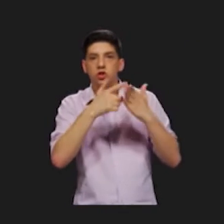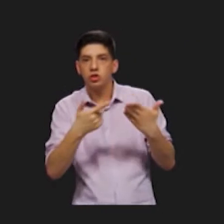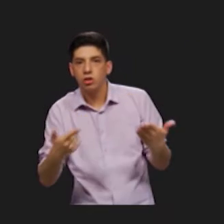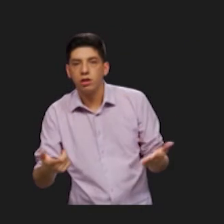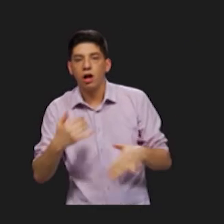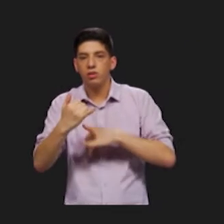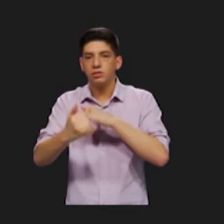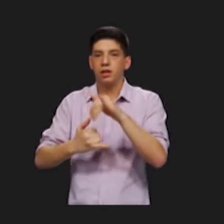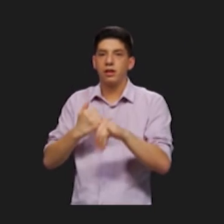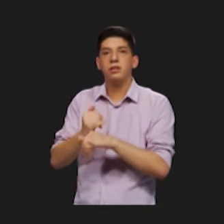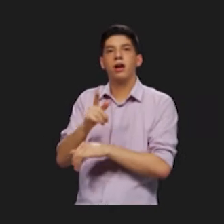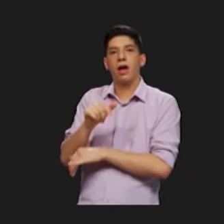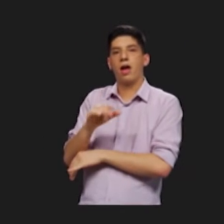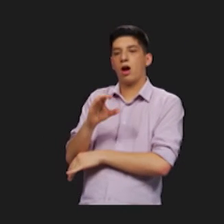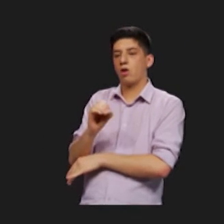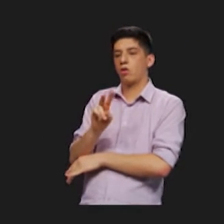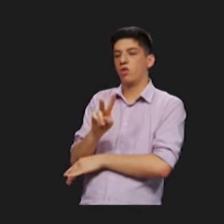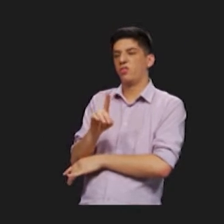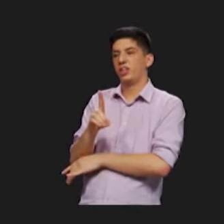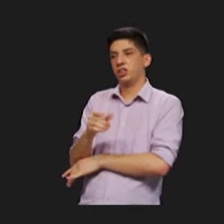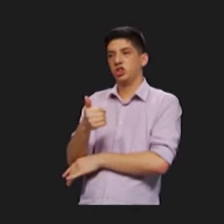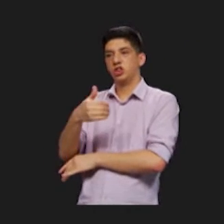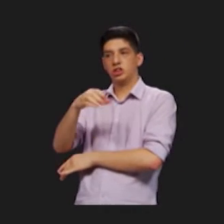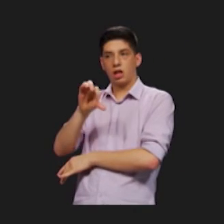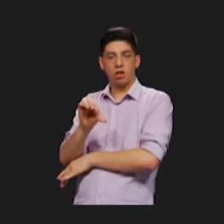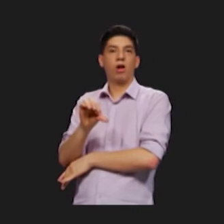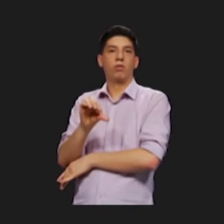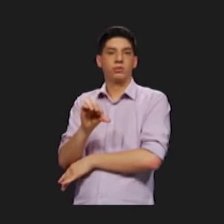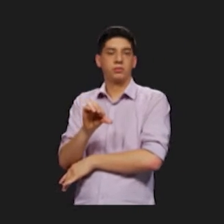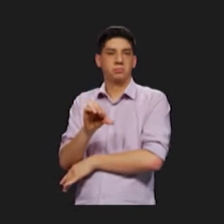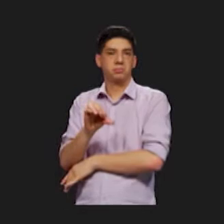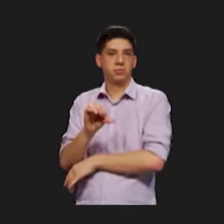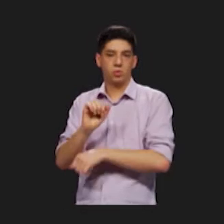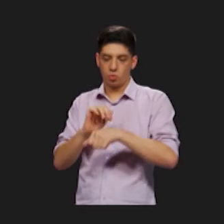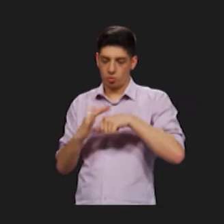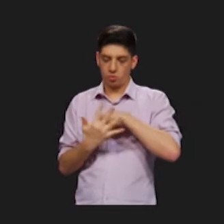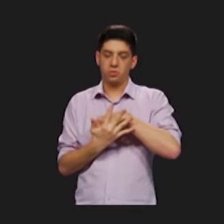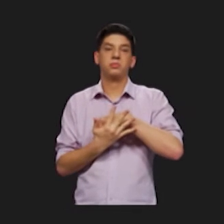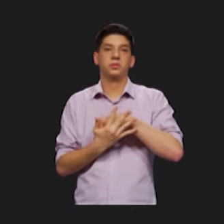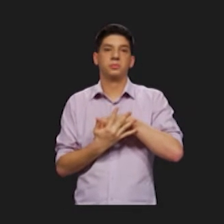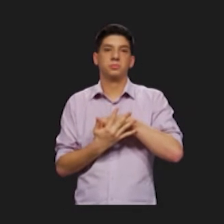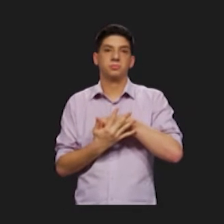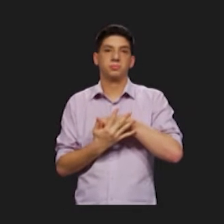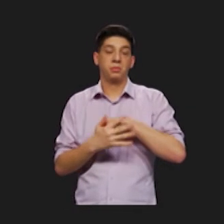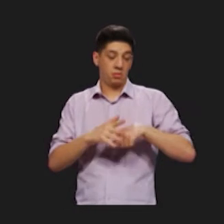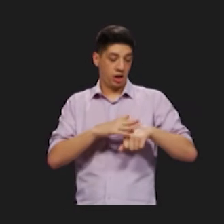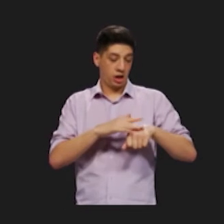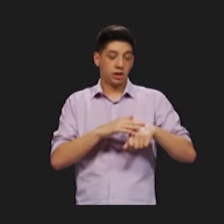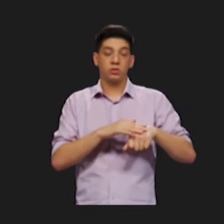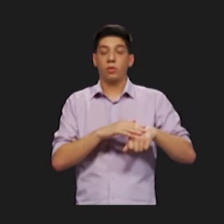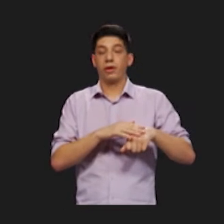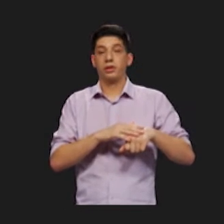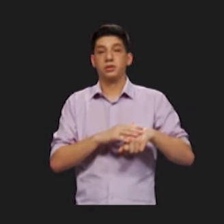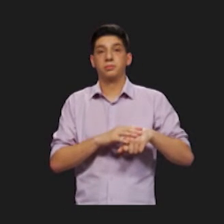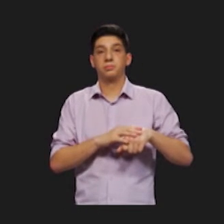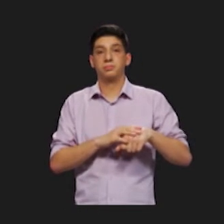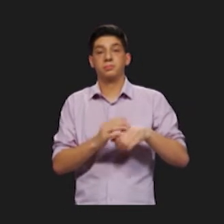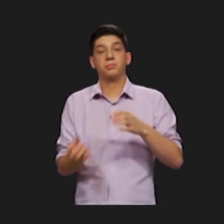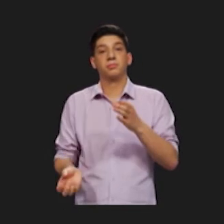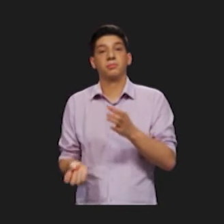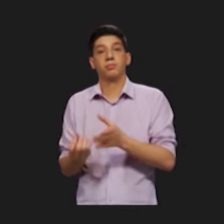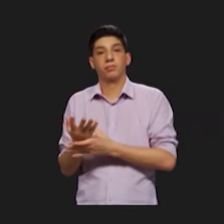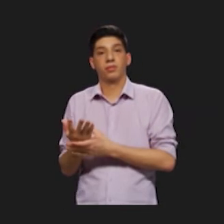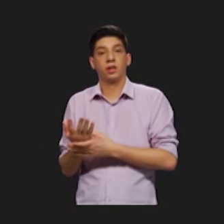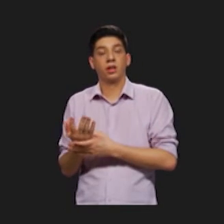que é o Covid-19. Essa doença, ela não é uma doença que... O Covid-19 surgiu no